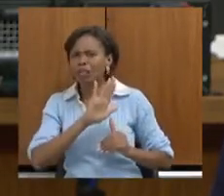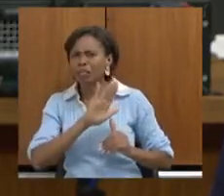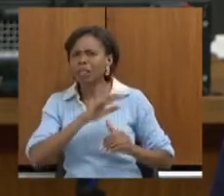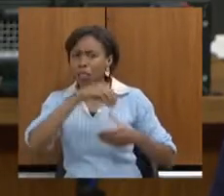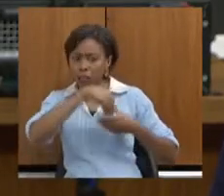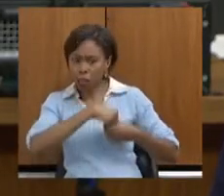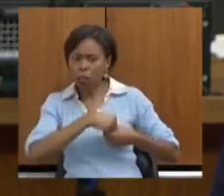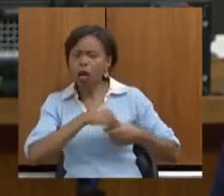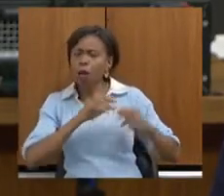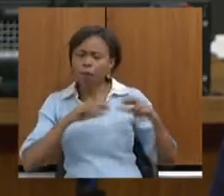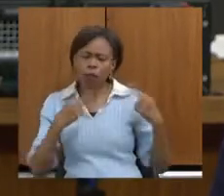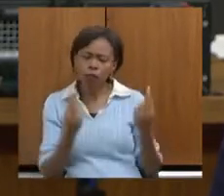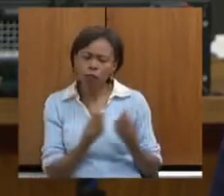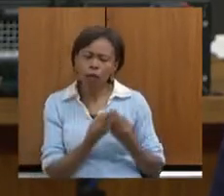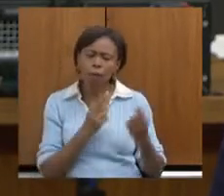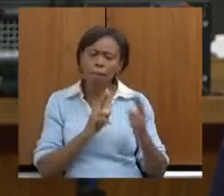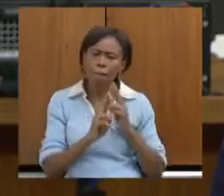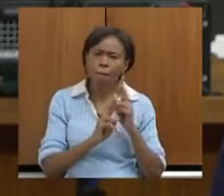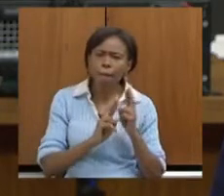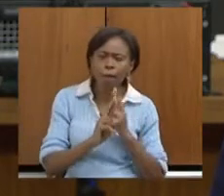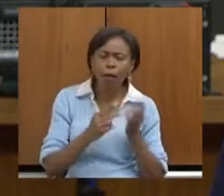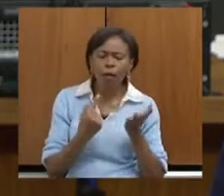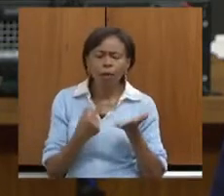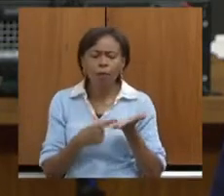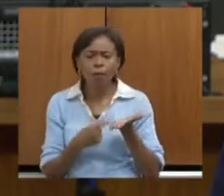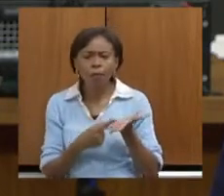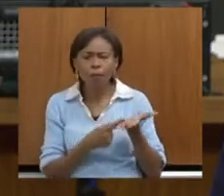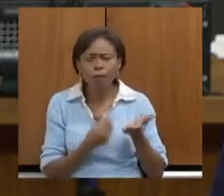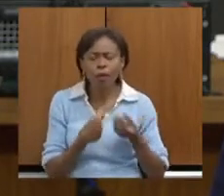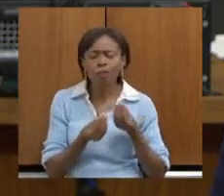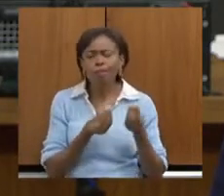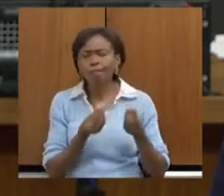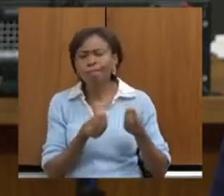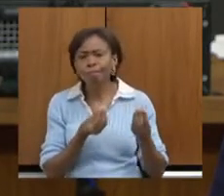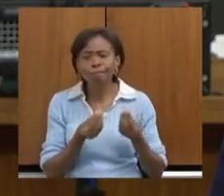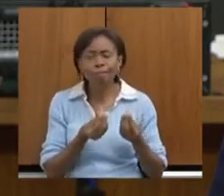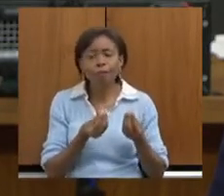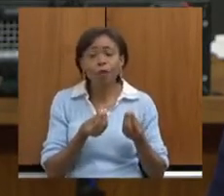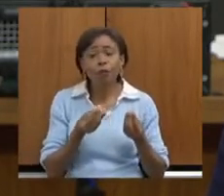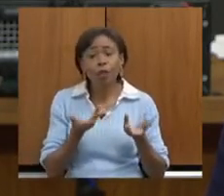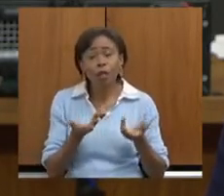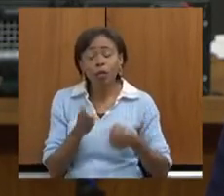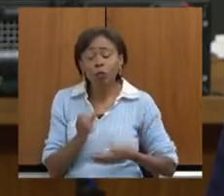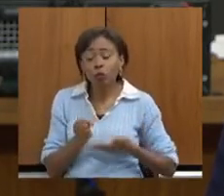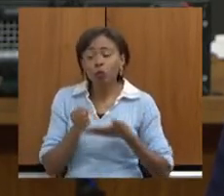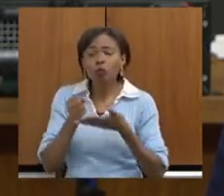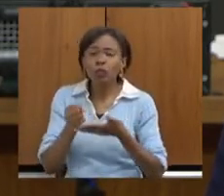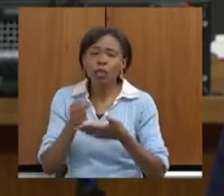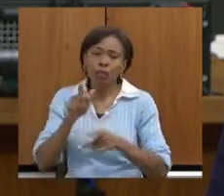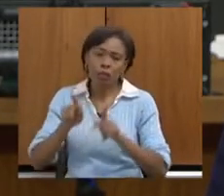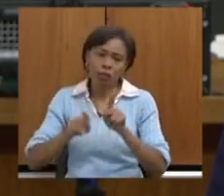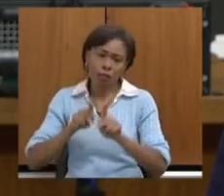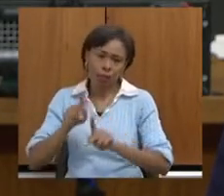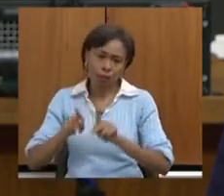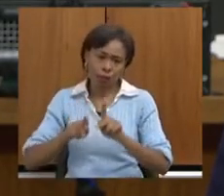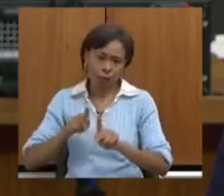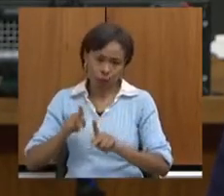avançar e levar os anseios né das pessoas